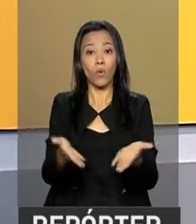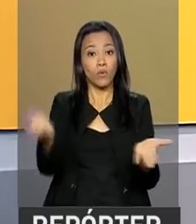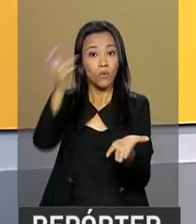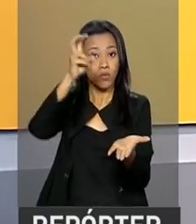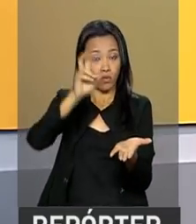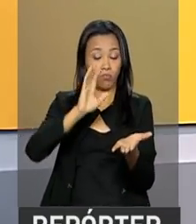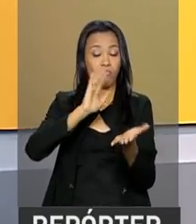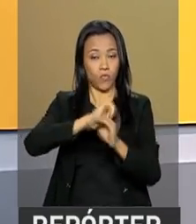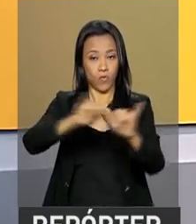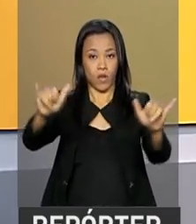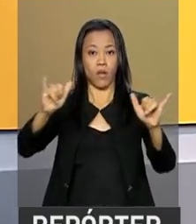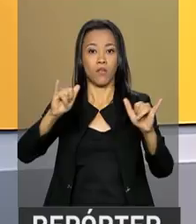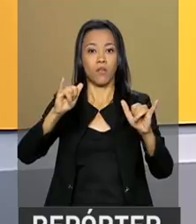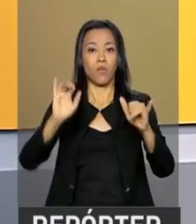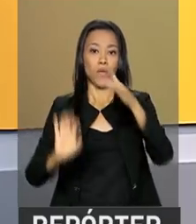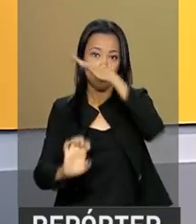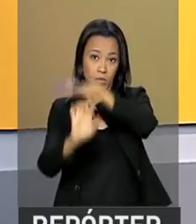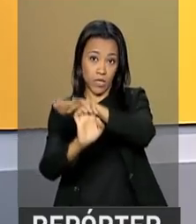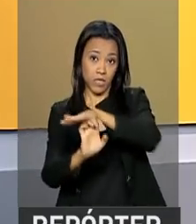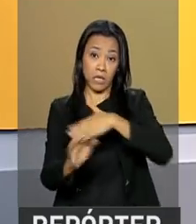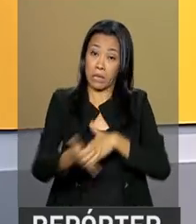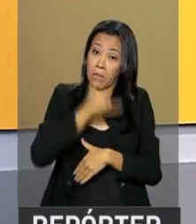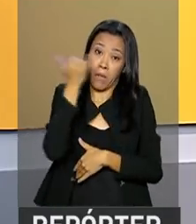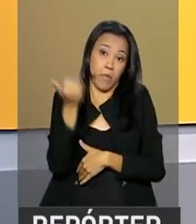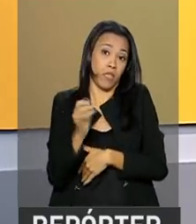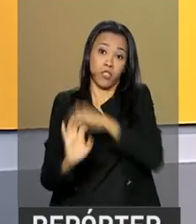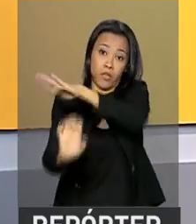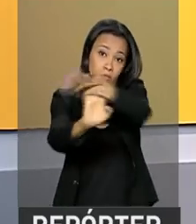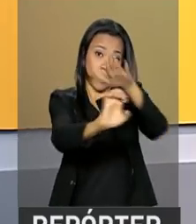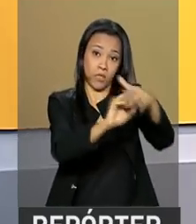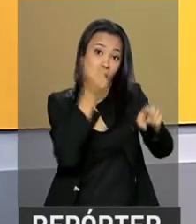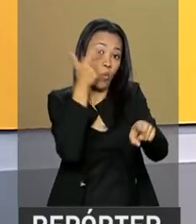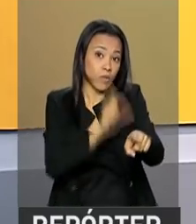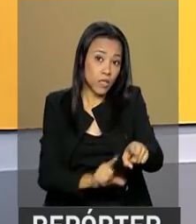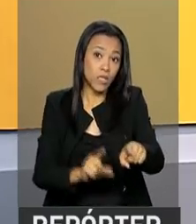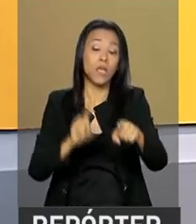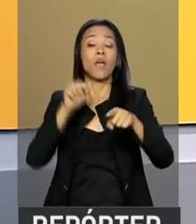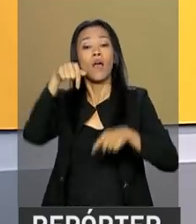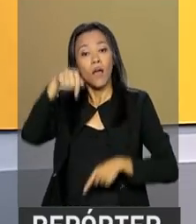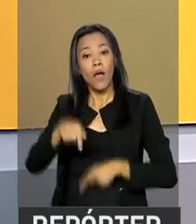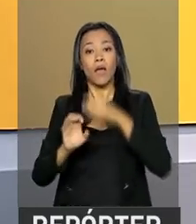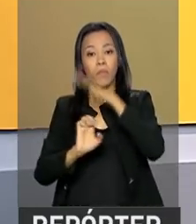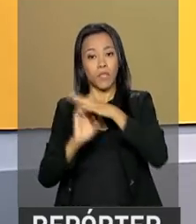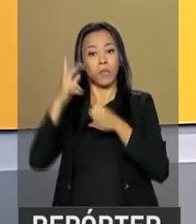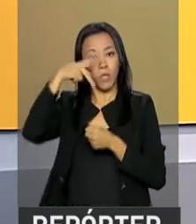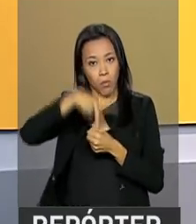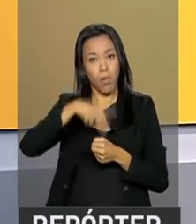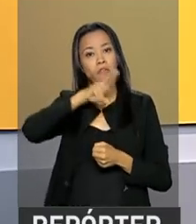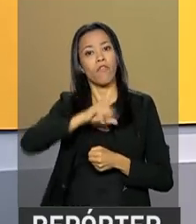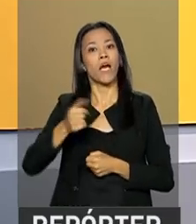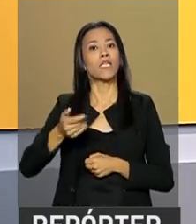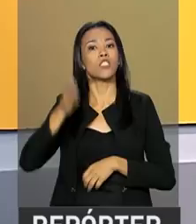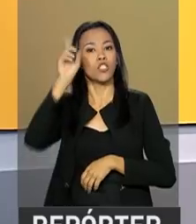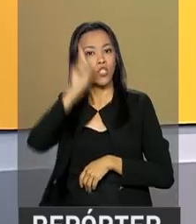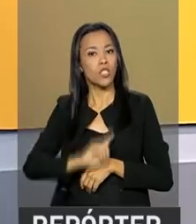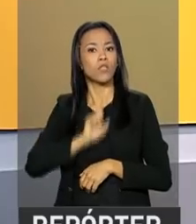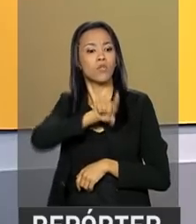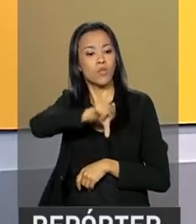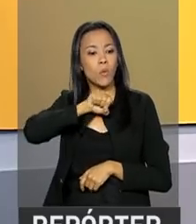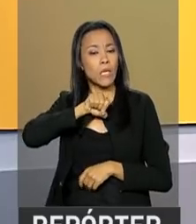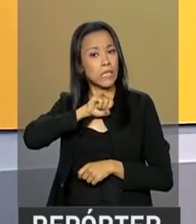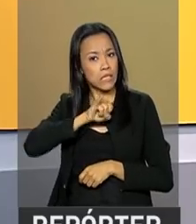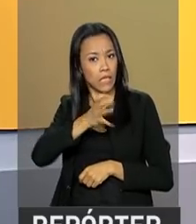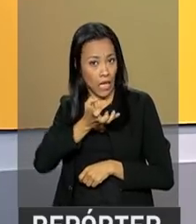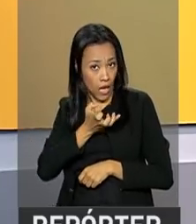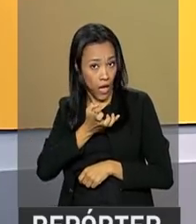independente do consórcio vencedor das disputas a estatal vai ter o direito de escolher se quer ser